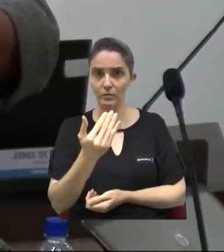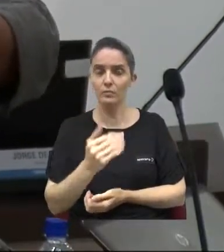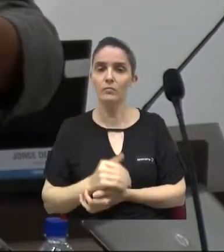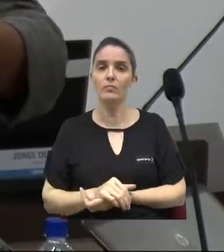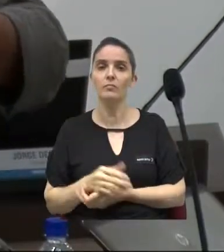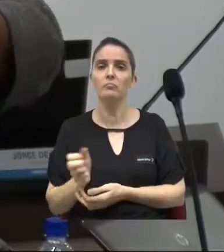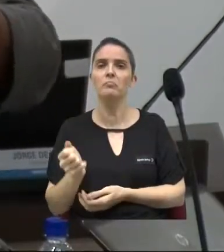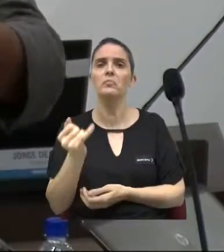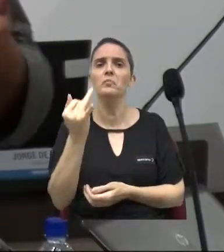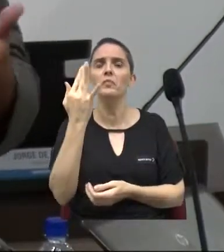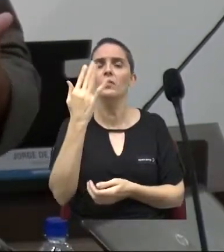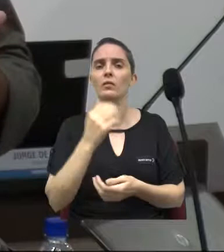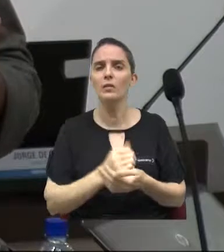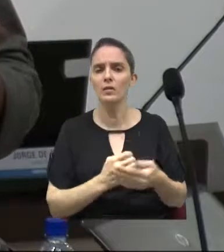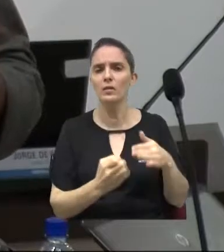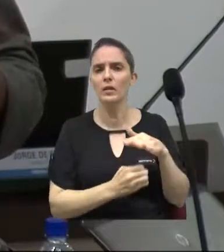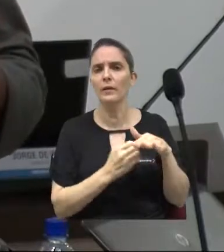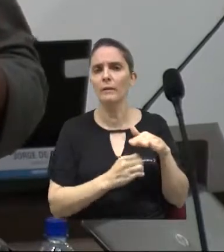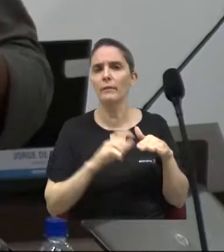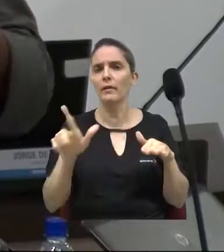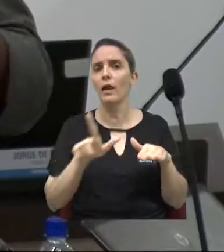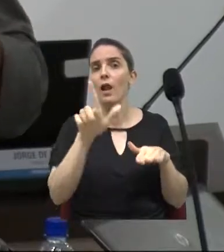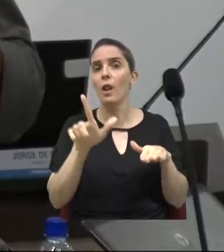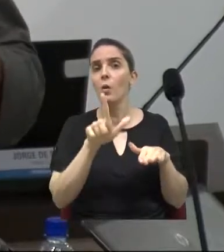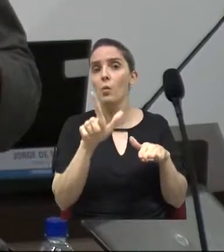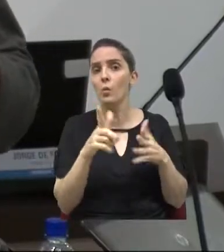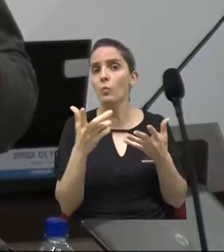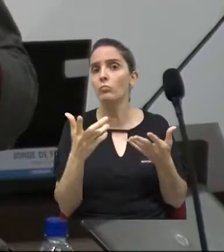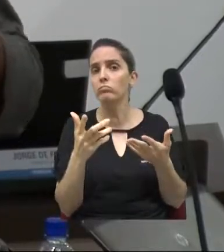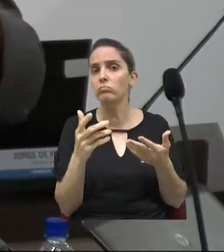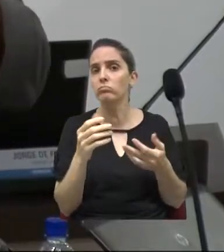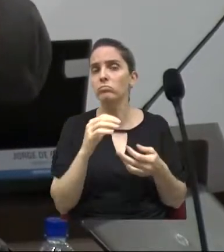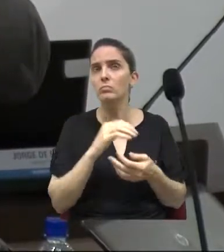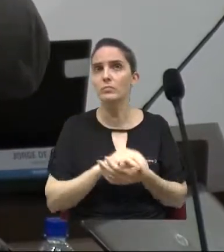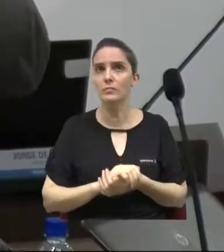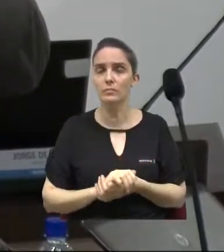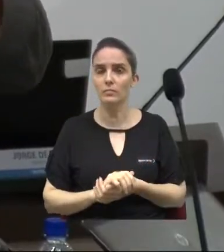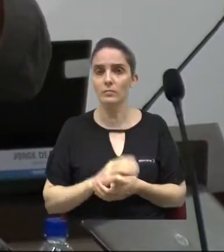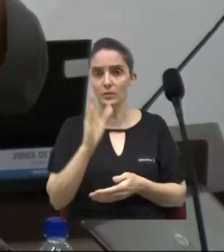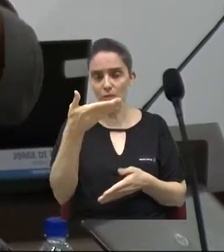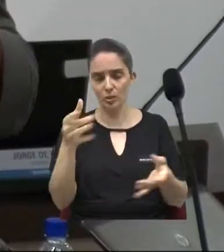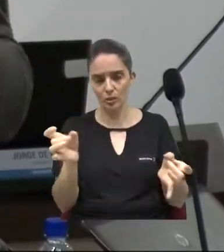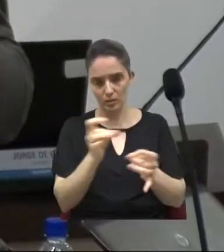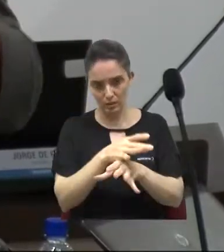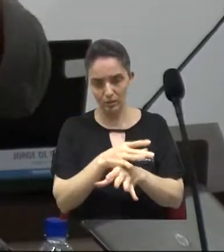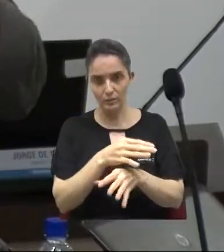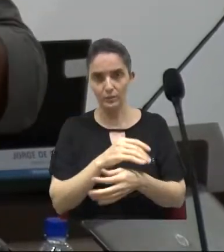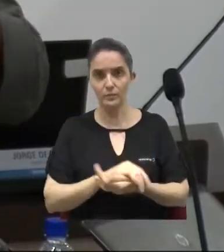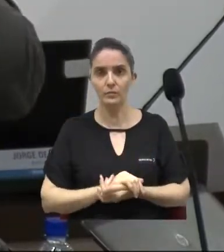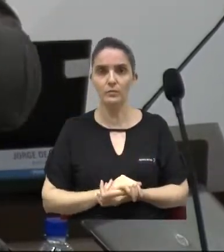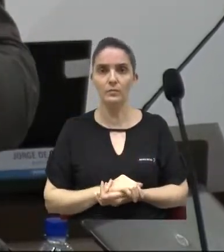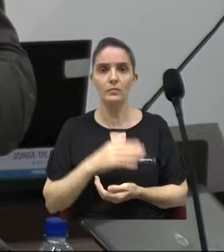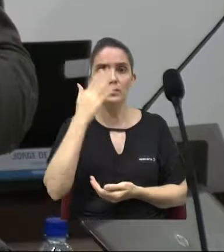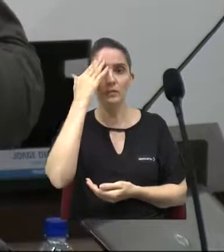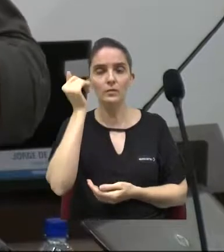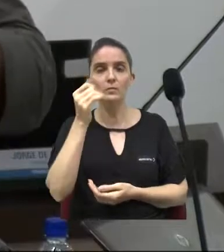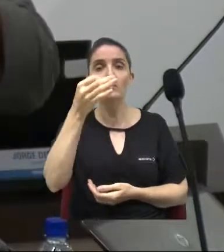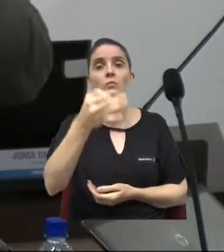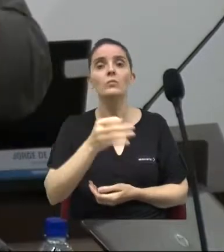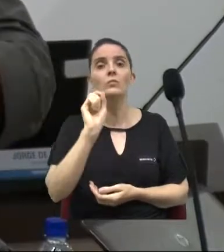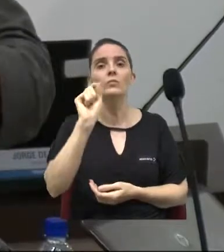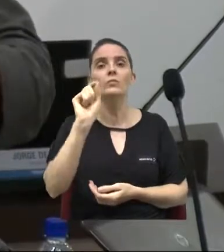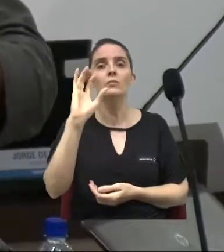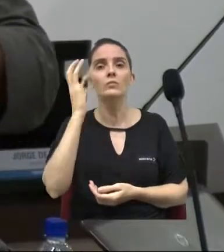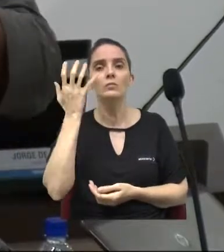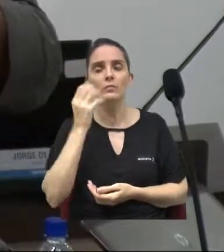a empresa, eu acho importantíssimo esses números, para que a gente, já estou concluindo, para que a gente possa saber ao certo o que está acontecendo com